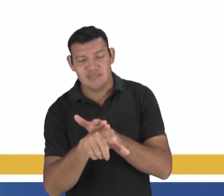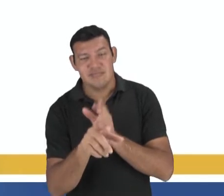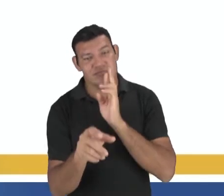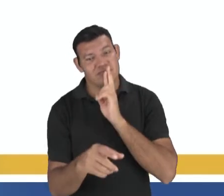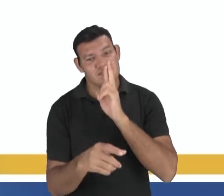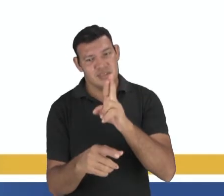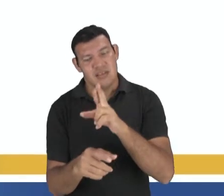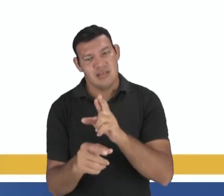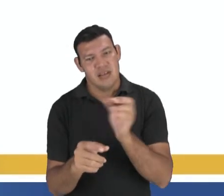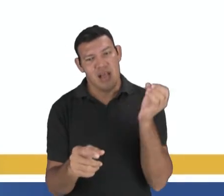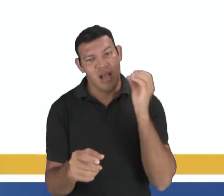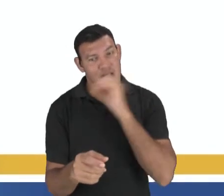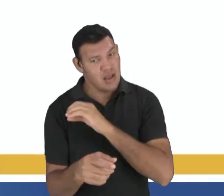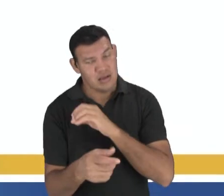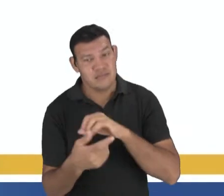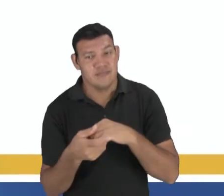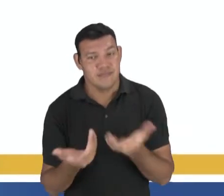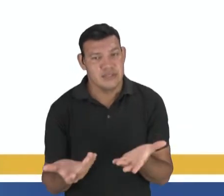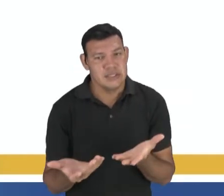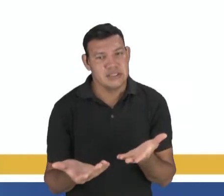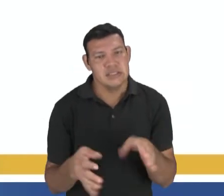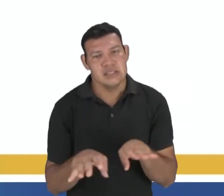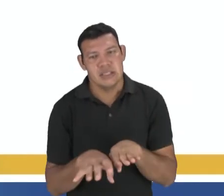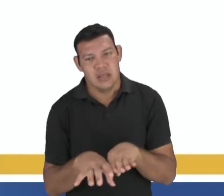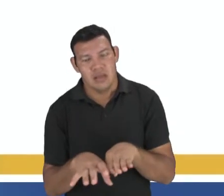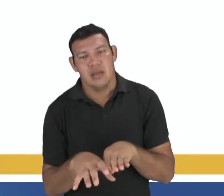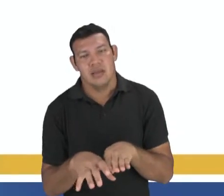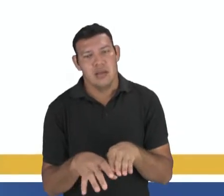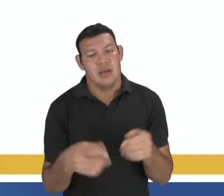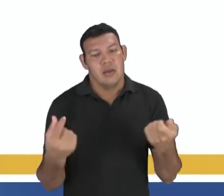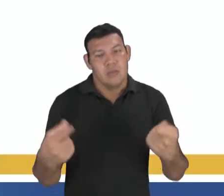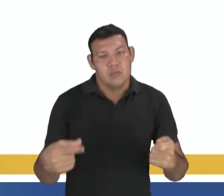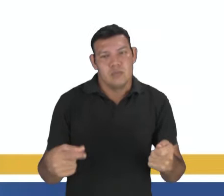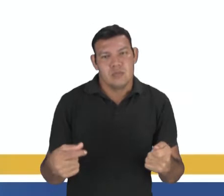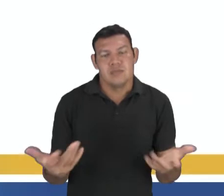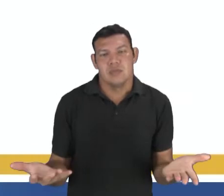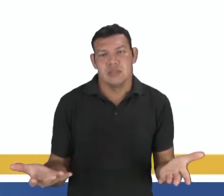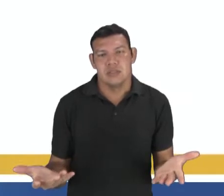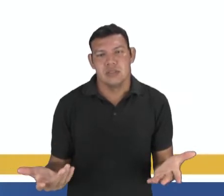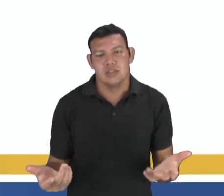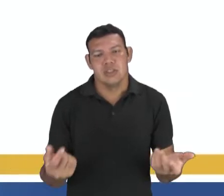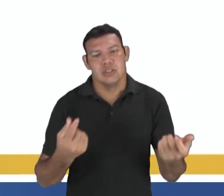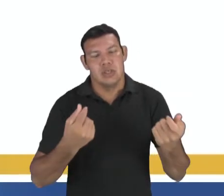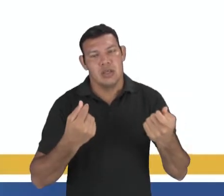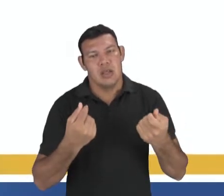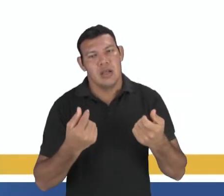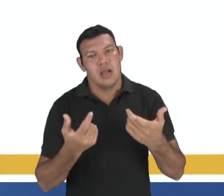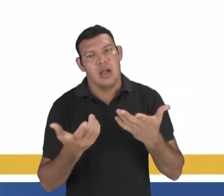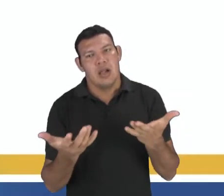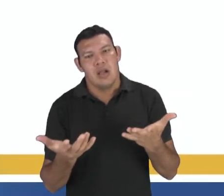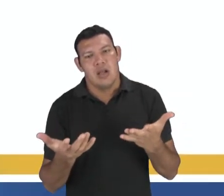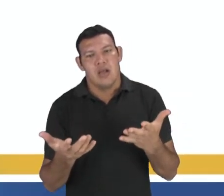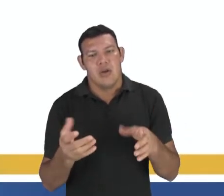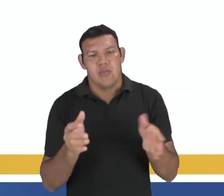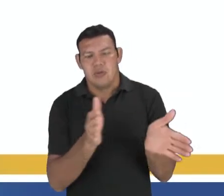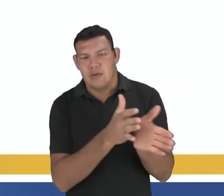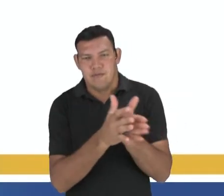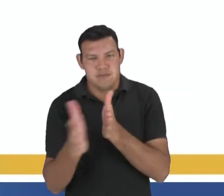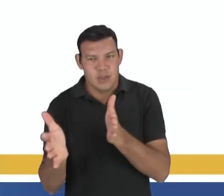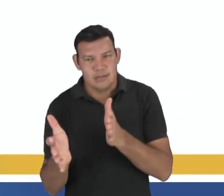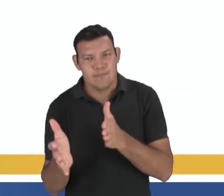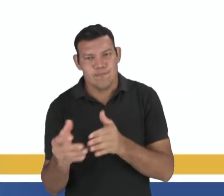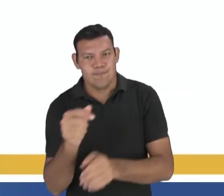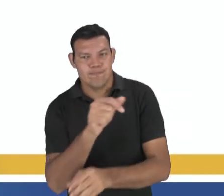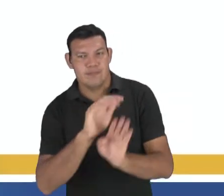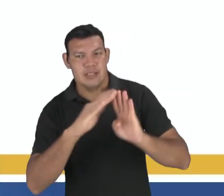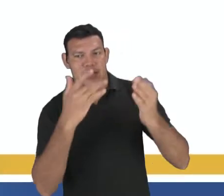é solicitado, como um pré-requisito de alguma fase que você está vivendo, na escola,